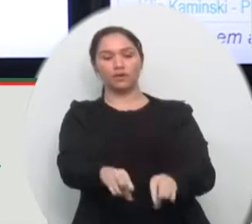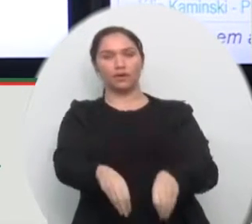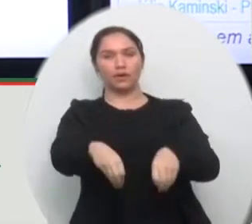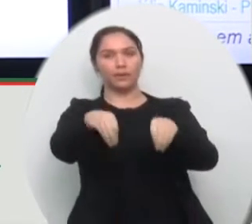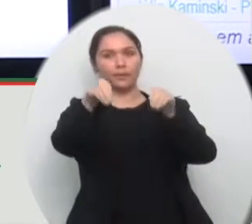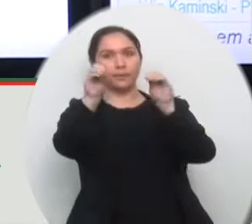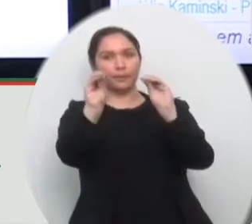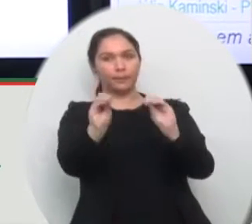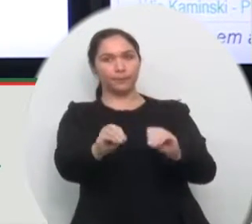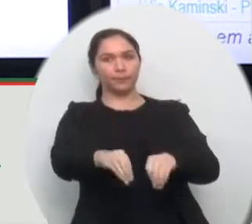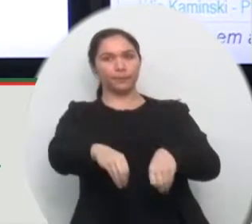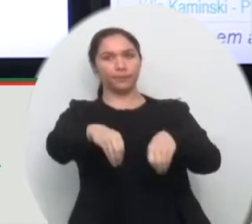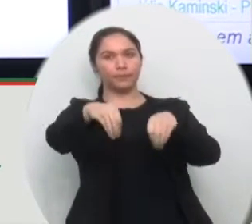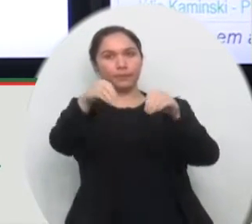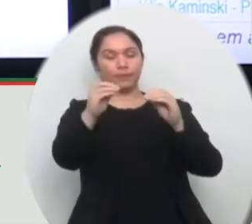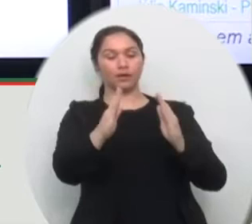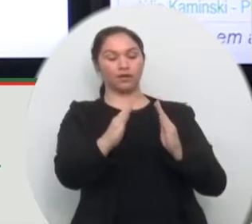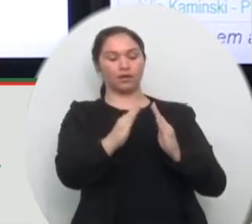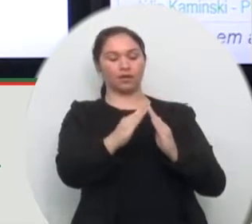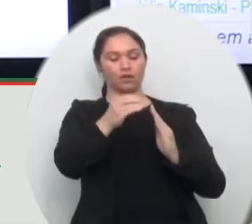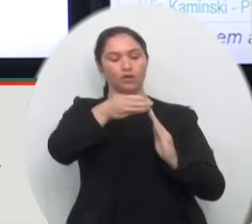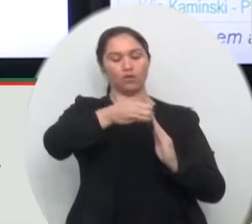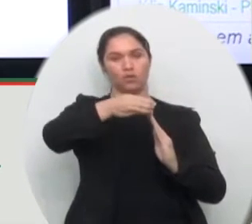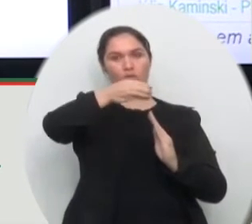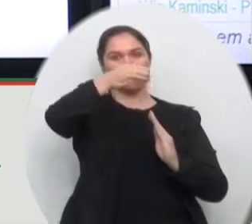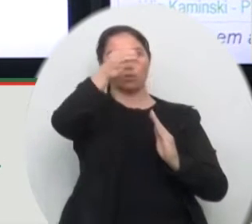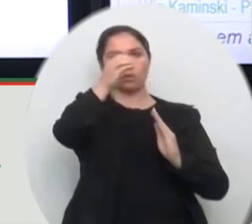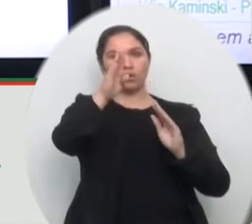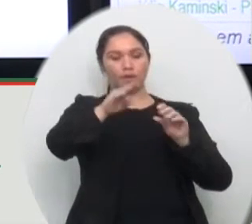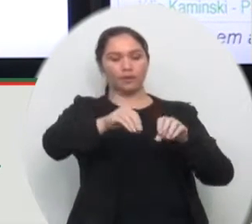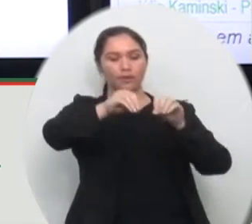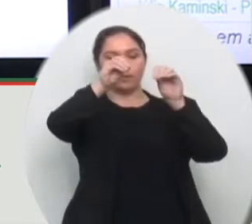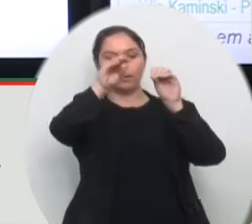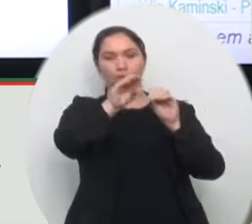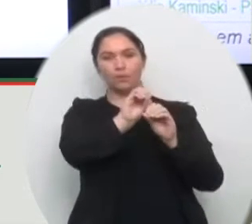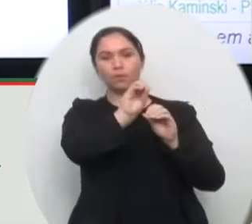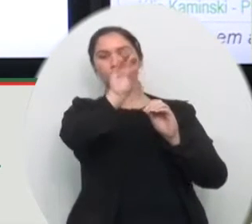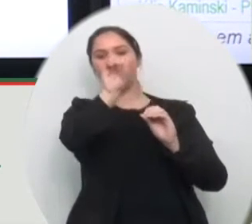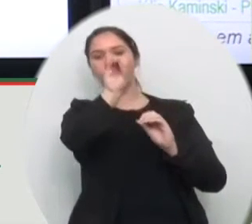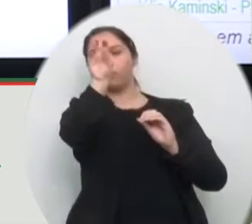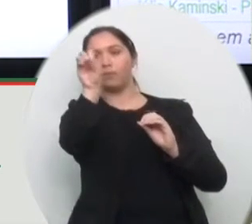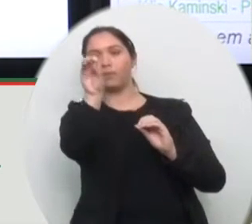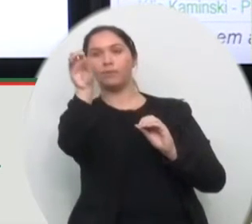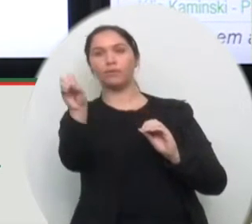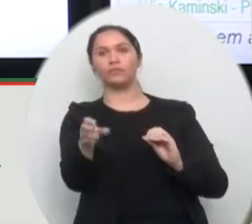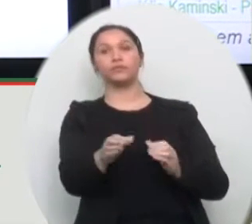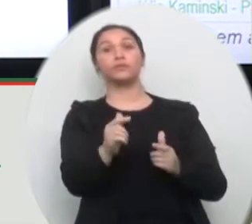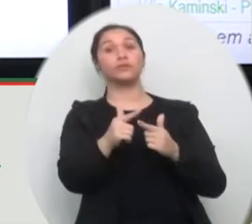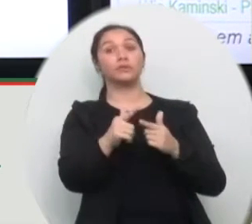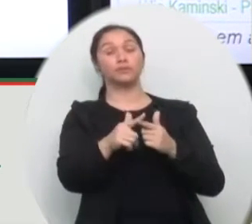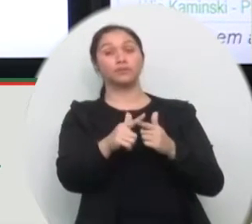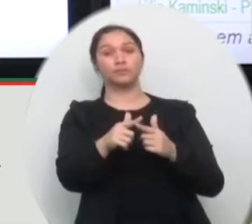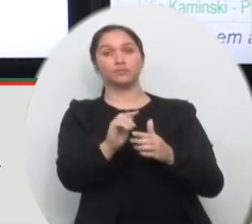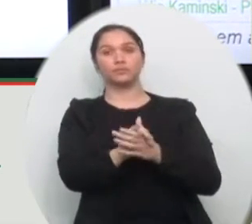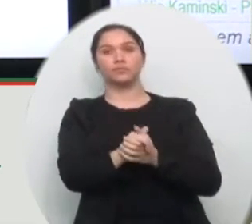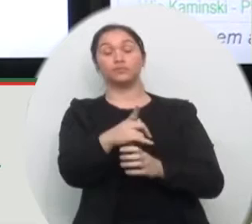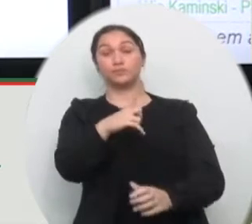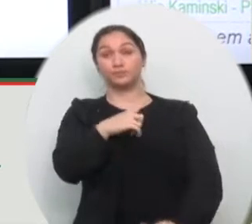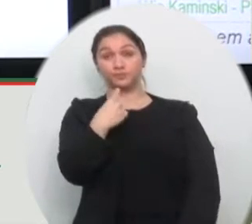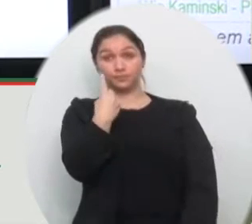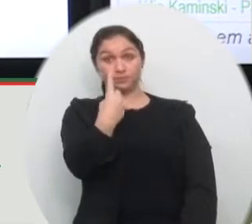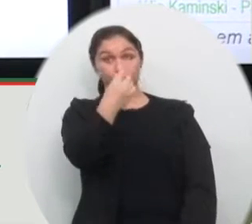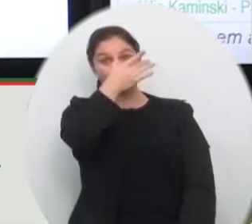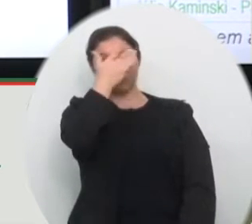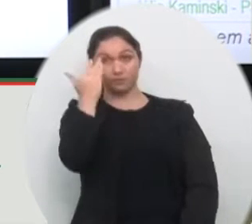a fumaça pela chaminé e o cheiro da fumaça. Para vocês entenderem, a caldeira, tem um vizinho que fica a menos de 20